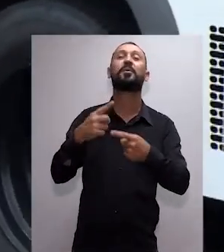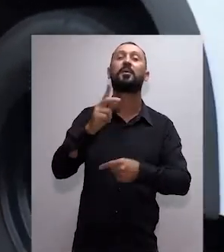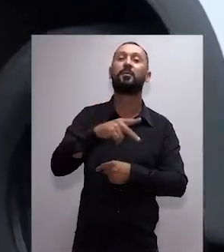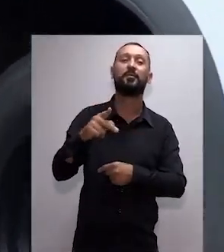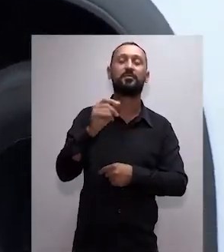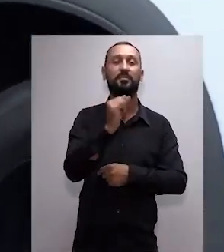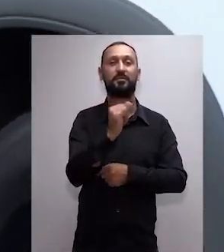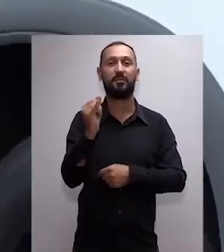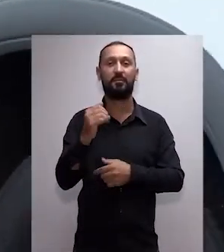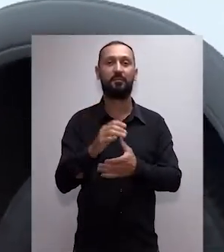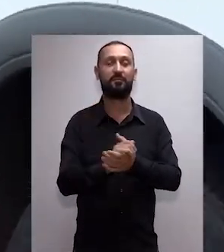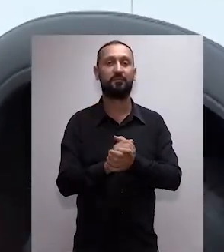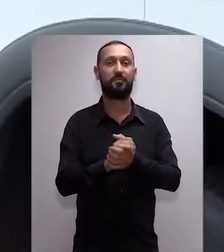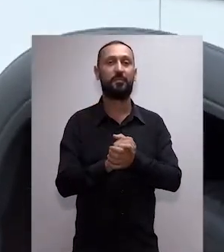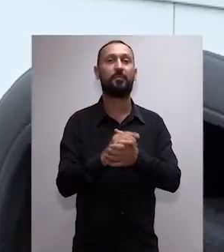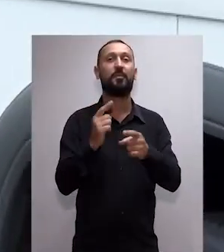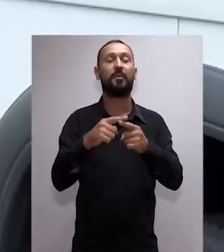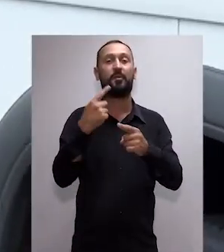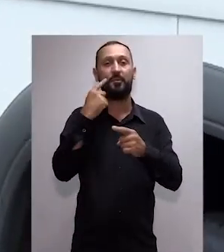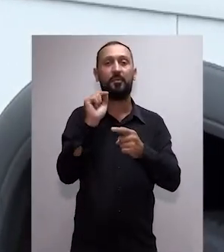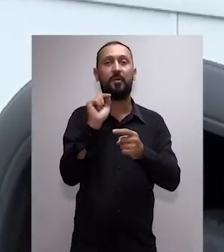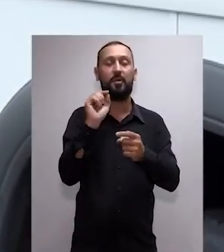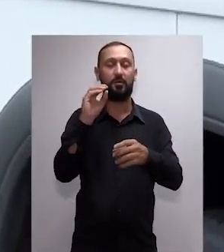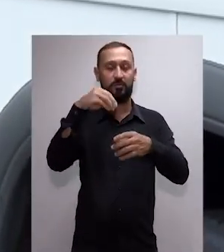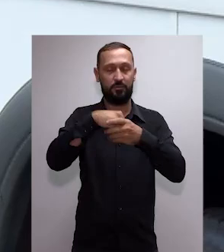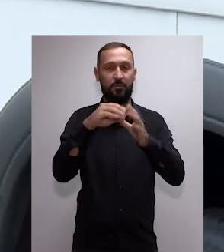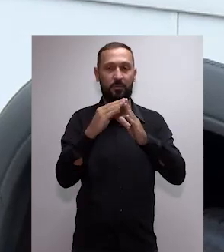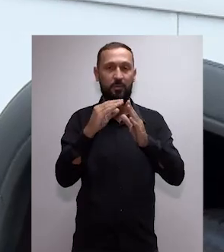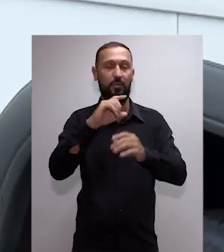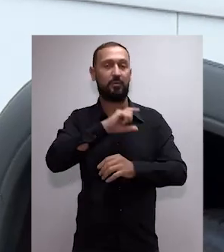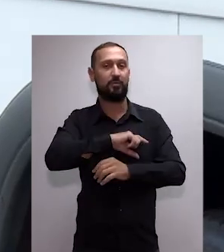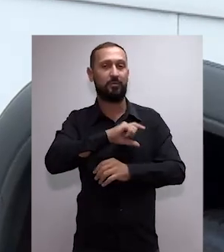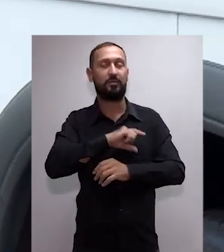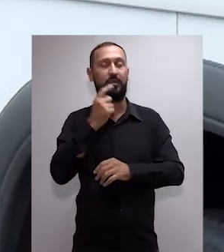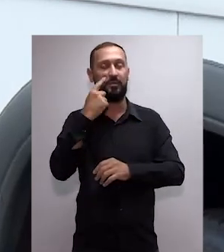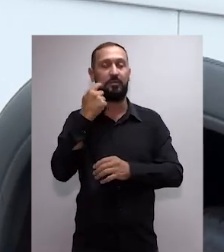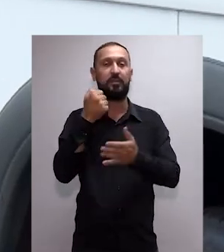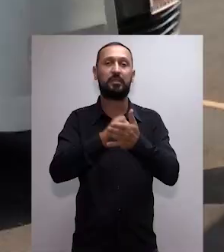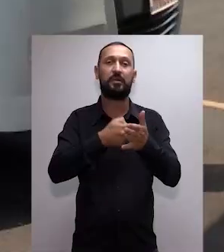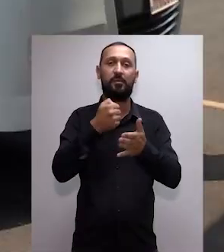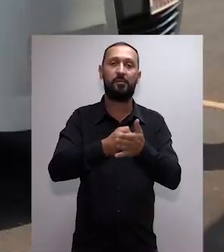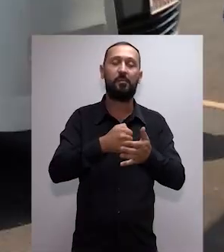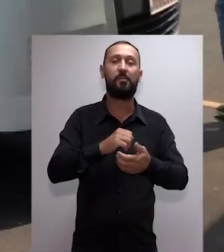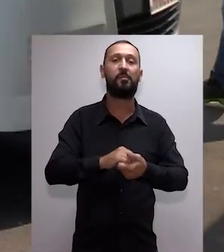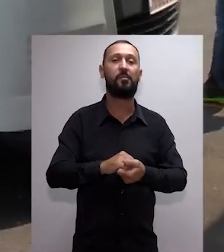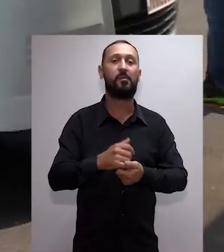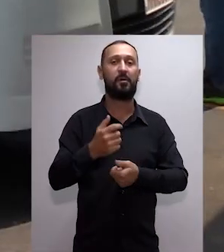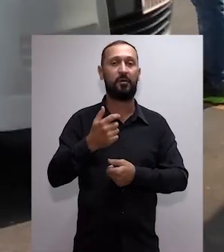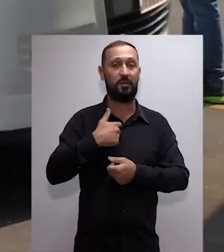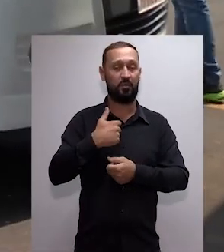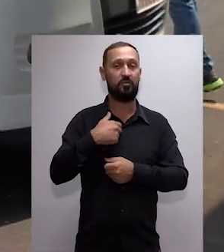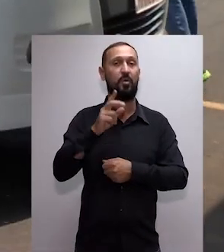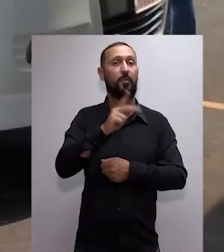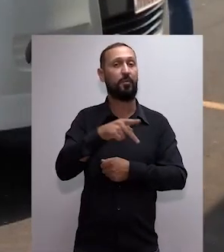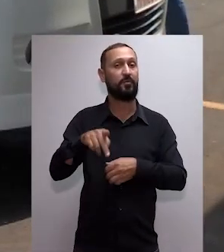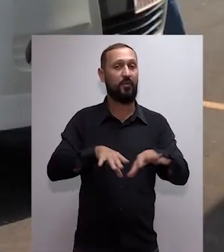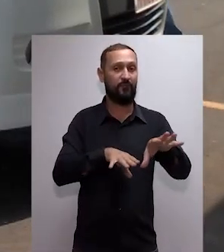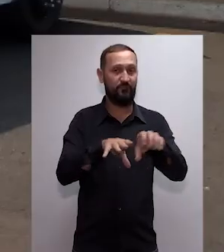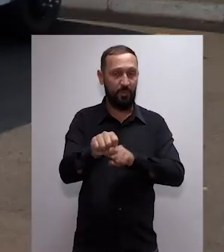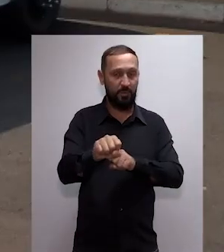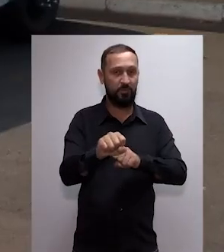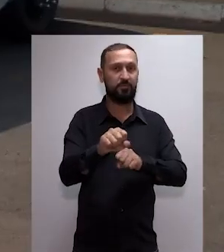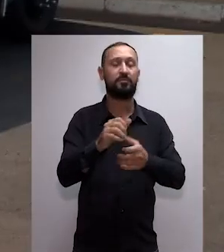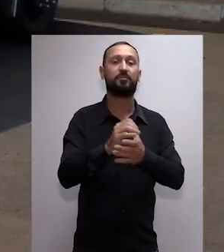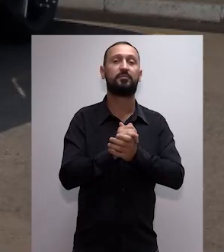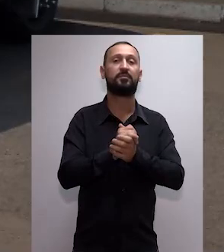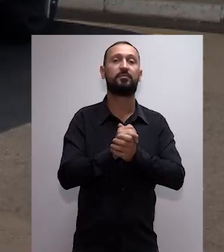instrutor. É assim, a gente se qualifica ao Detran, a gente somos credenciados ao Detran e eu sou um professor formado, né? Então assim,